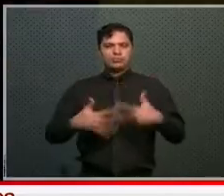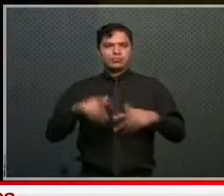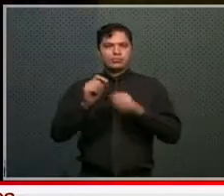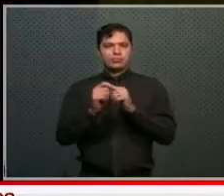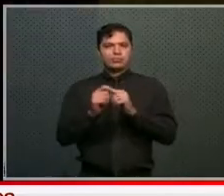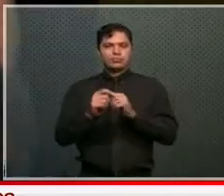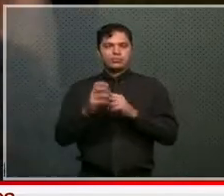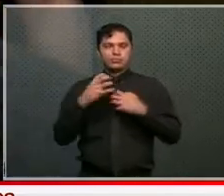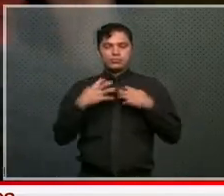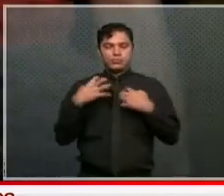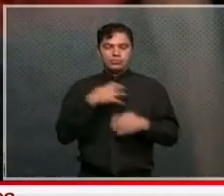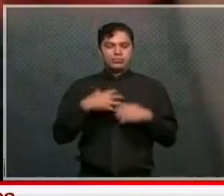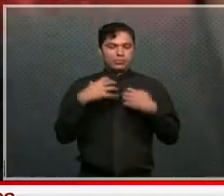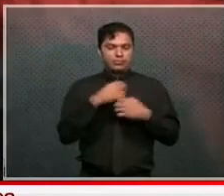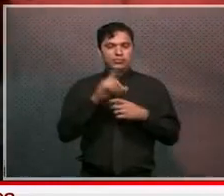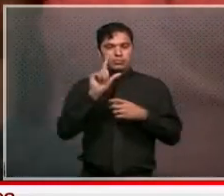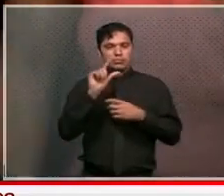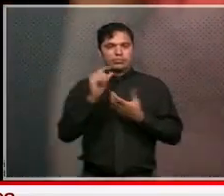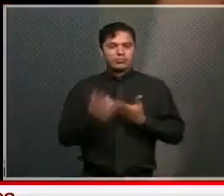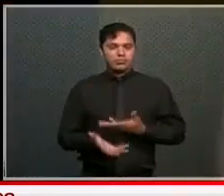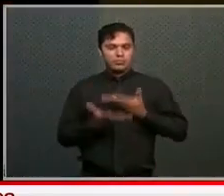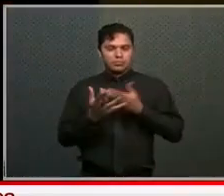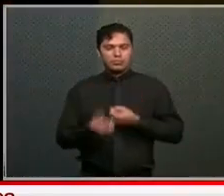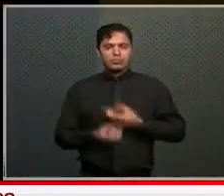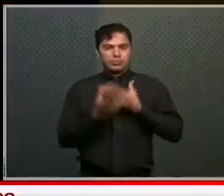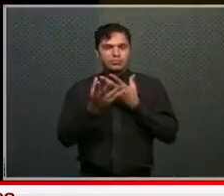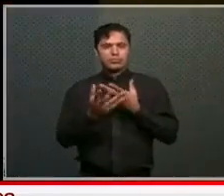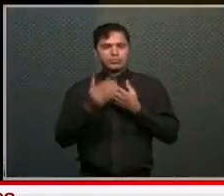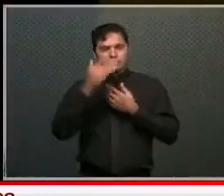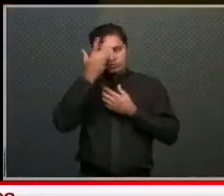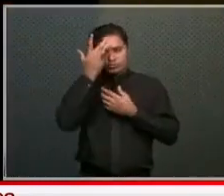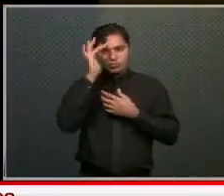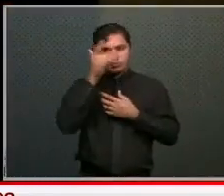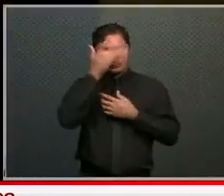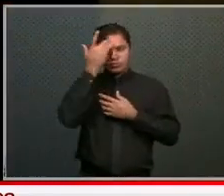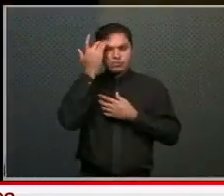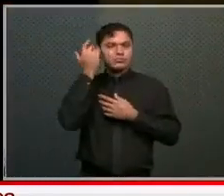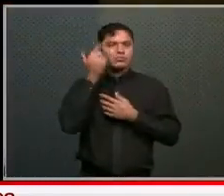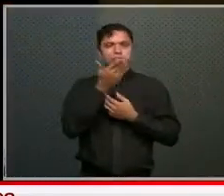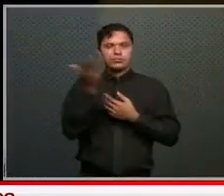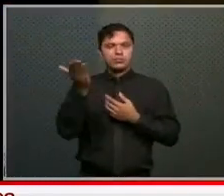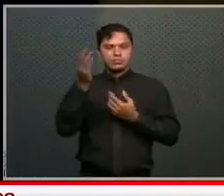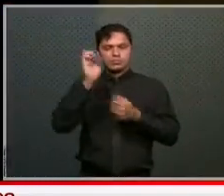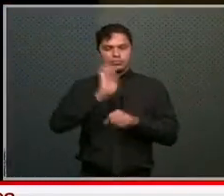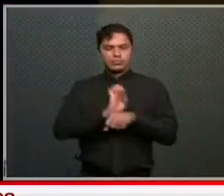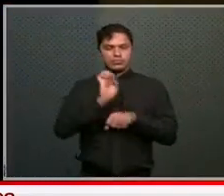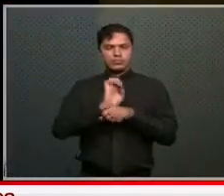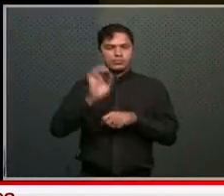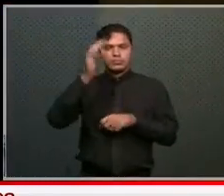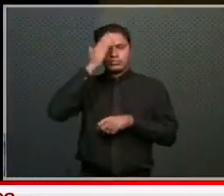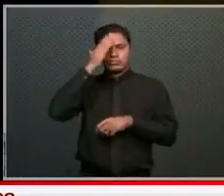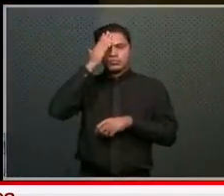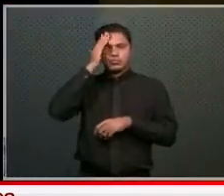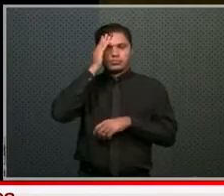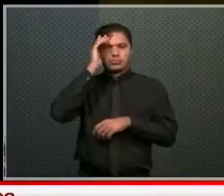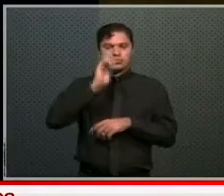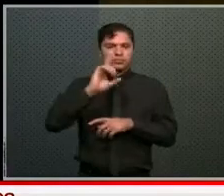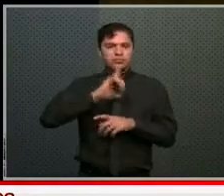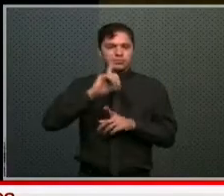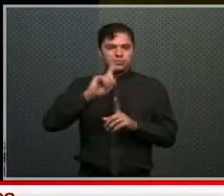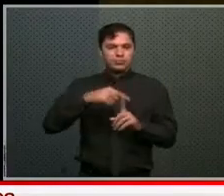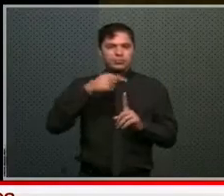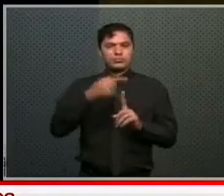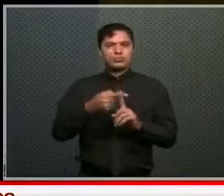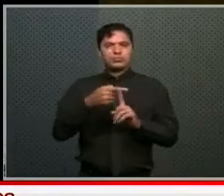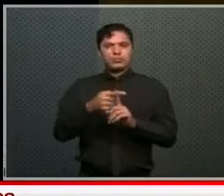baixa produtividade Nossa eu não sei se o senhor sabe mas o Estado do Pará é o estado que tem uma